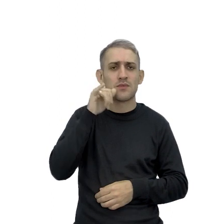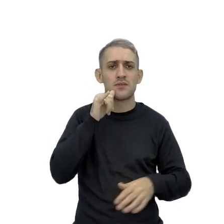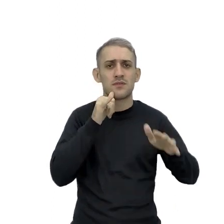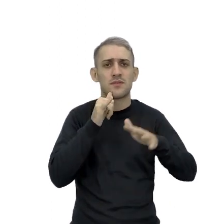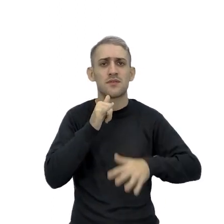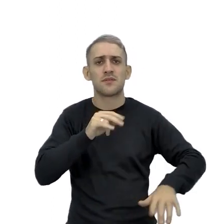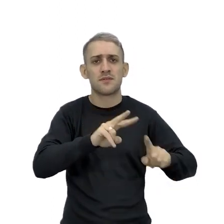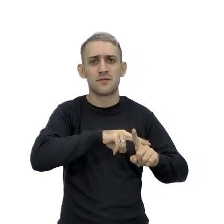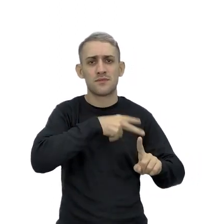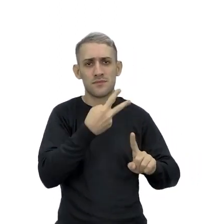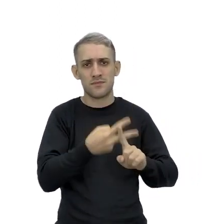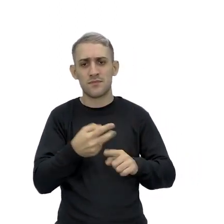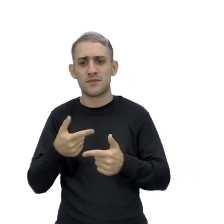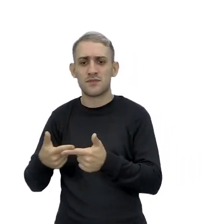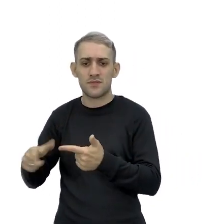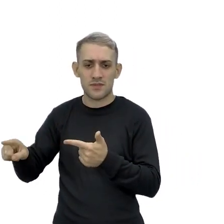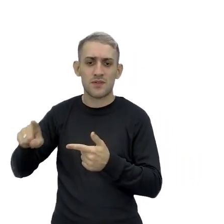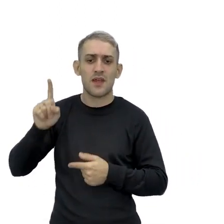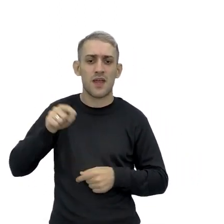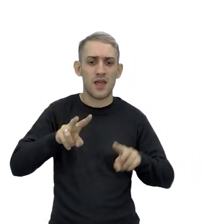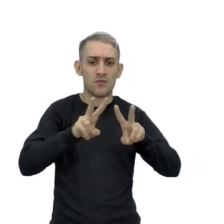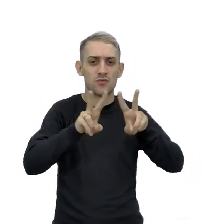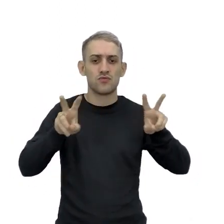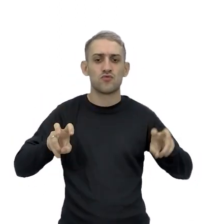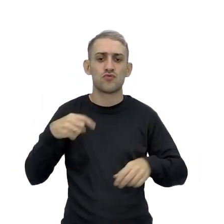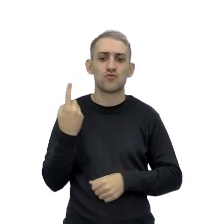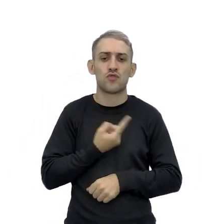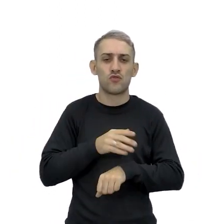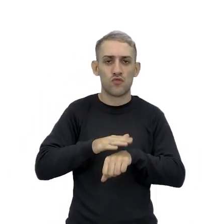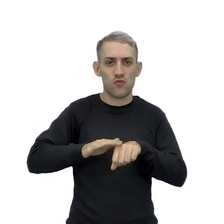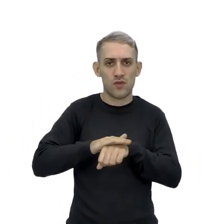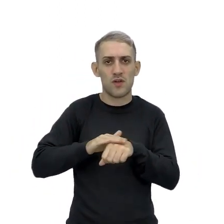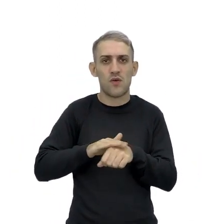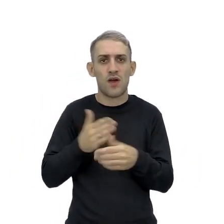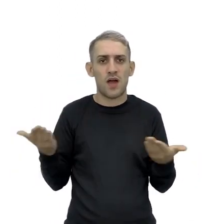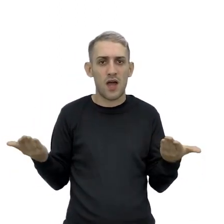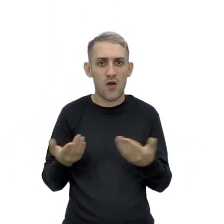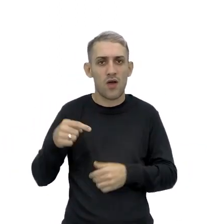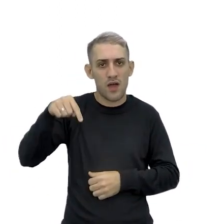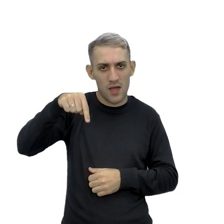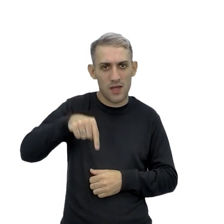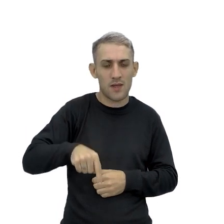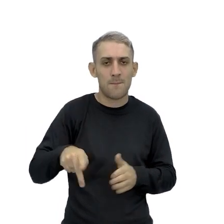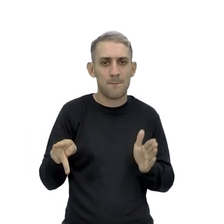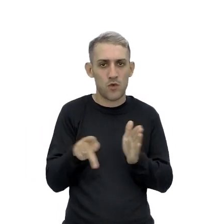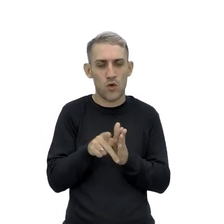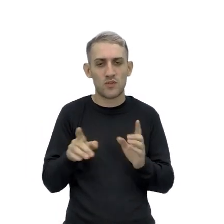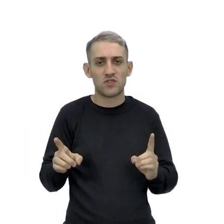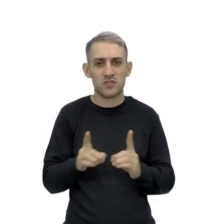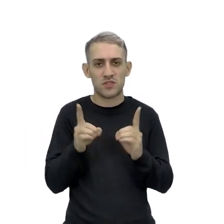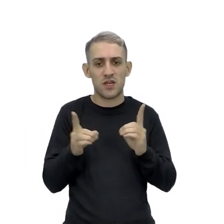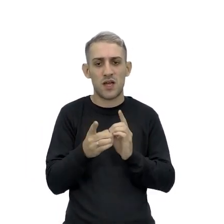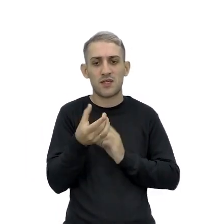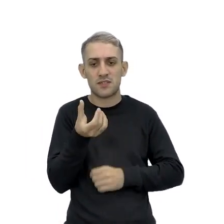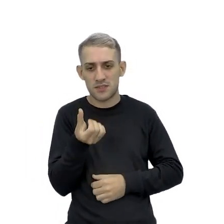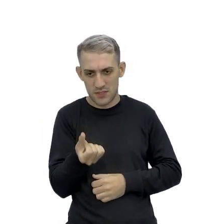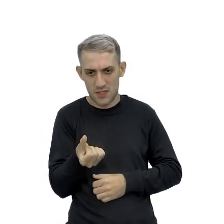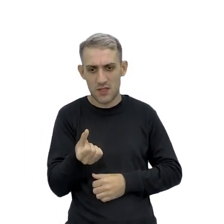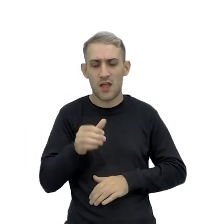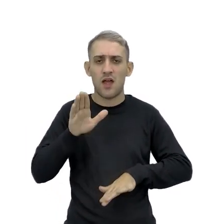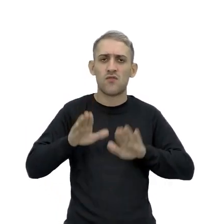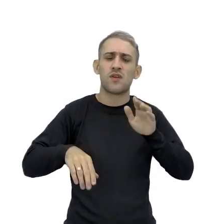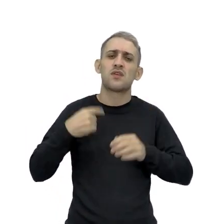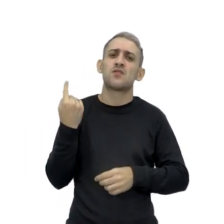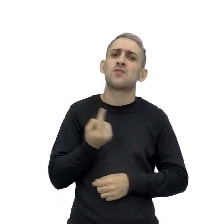multiplicação e da divisão, que é o tema que nós estamos trabalhando agora, nessa sequência didática 6. Muitas vezes nós